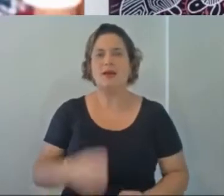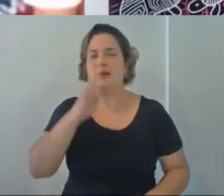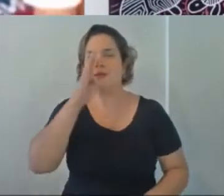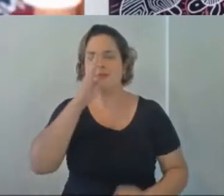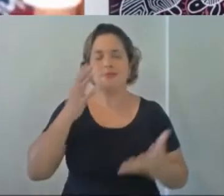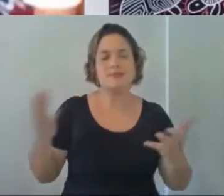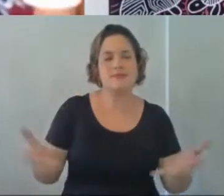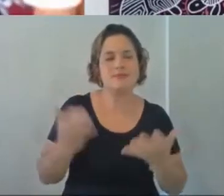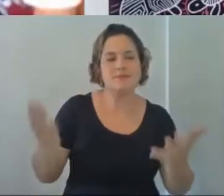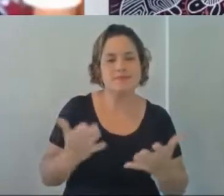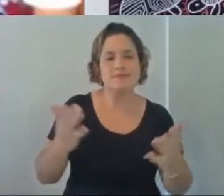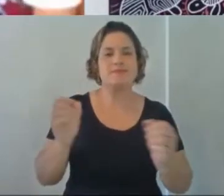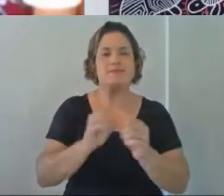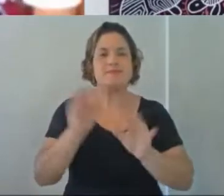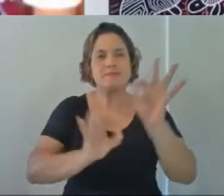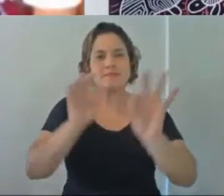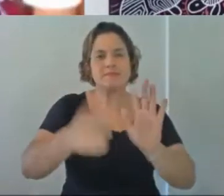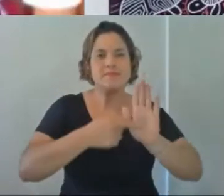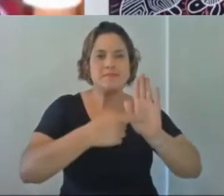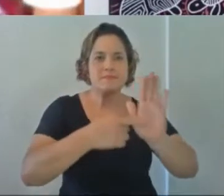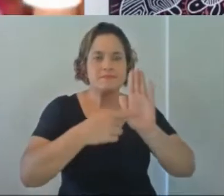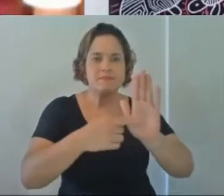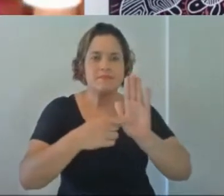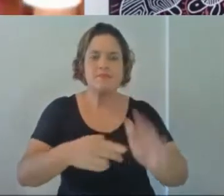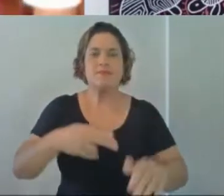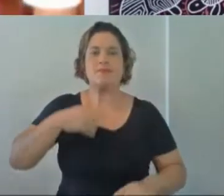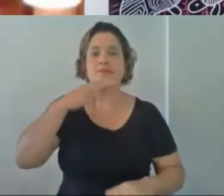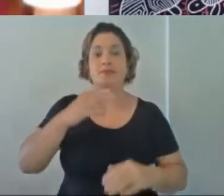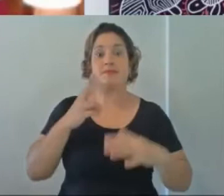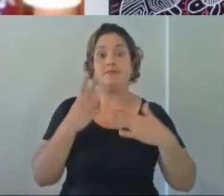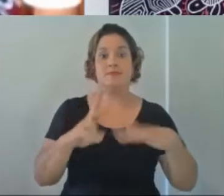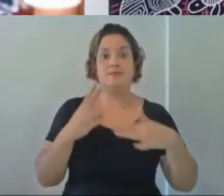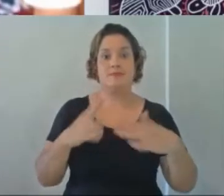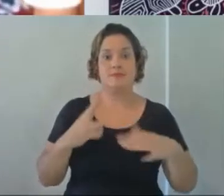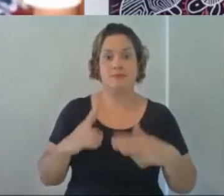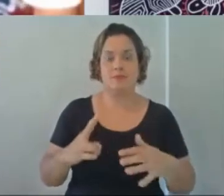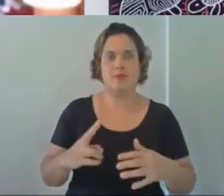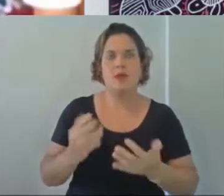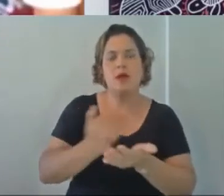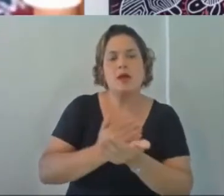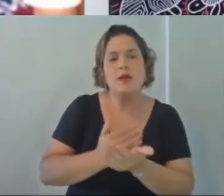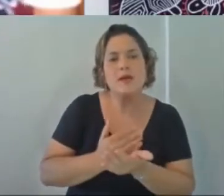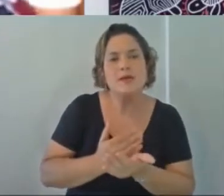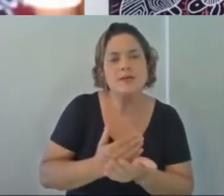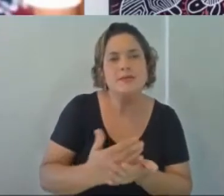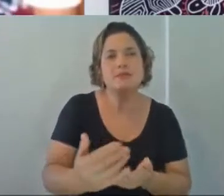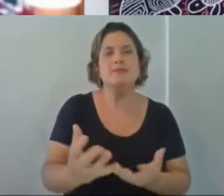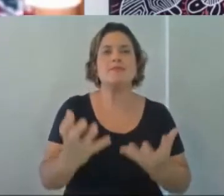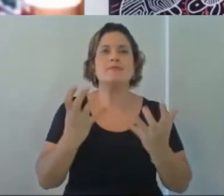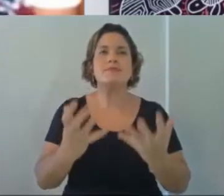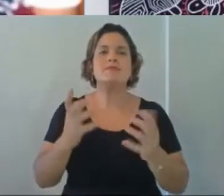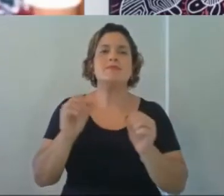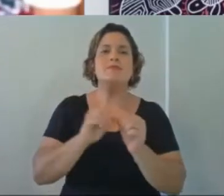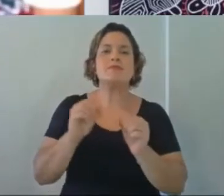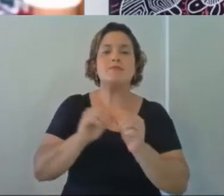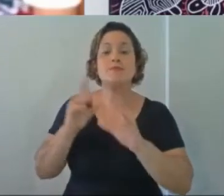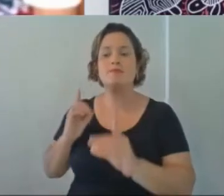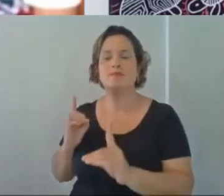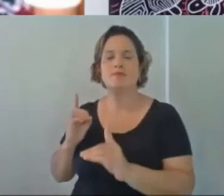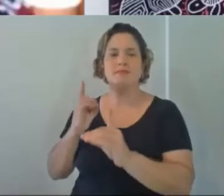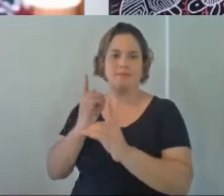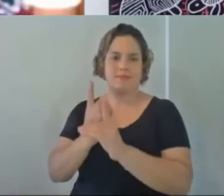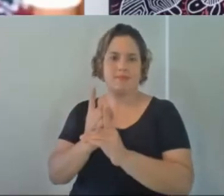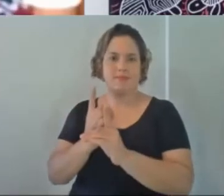principal motivação para a montagem de Netos de Macunaíma, tá? Ela nasce da vontade de produzir um encontro, de promover um